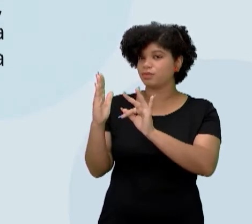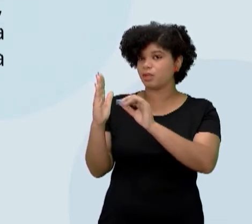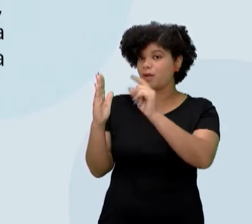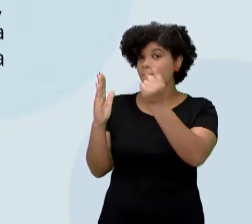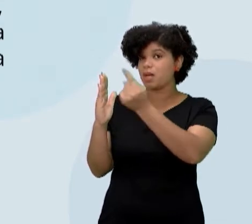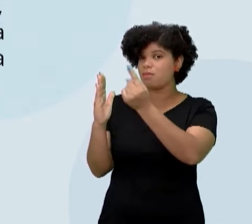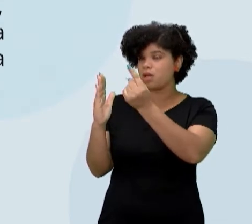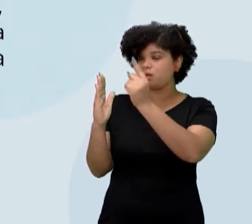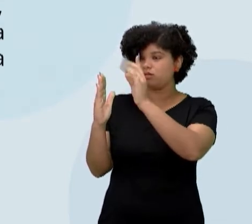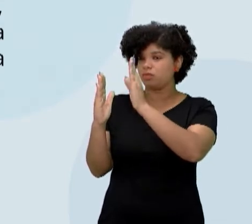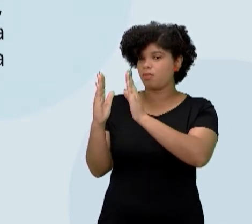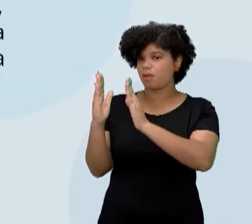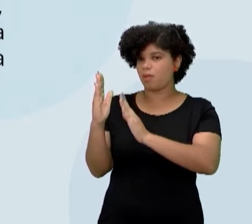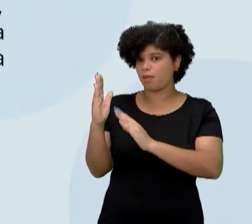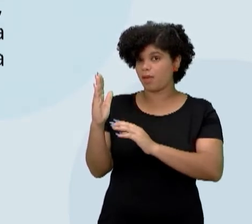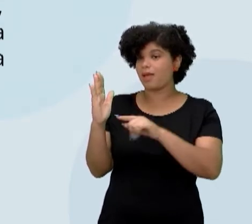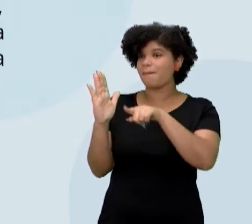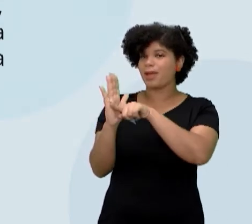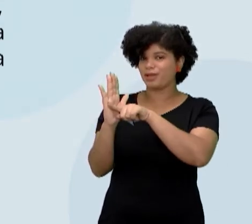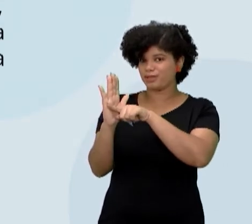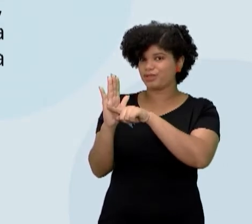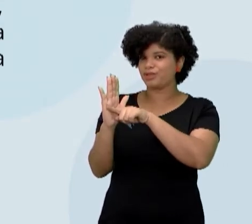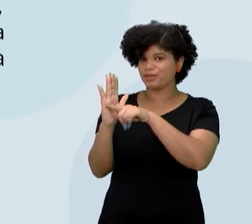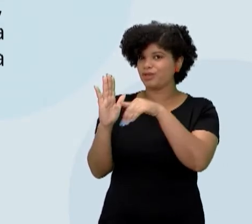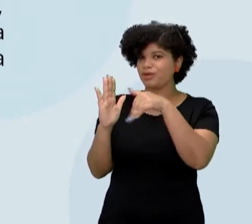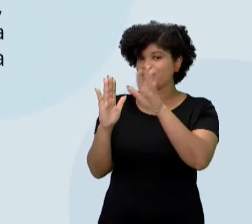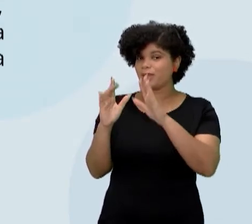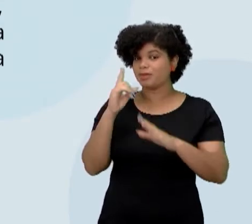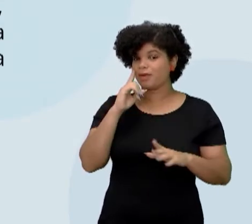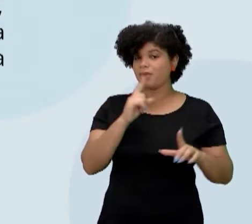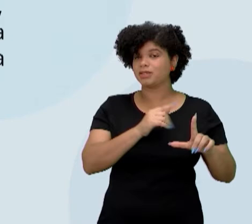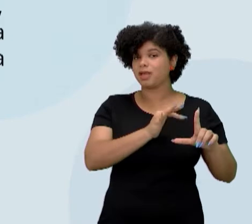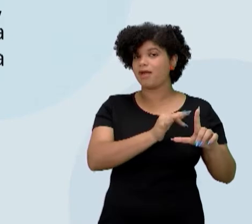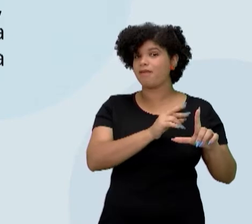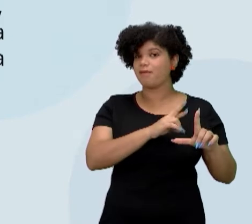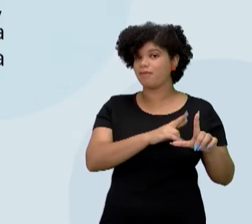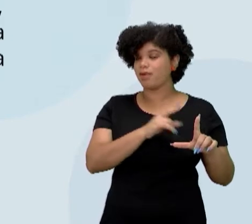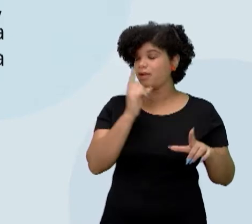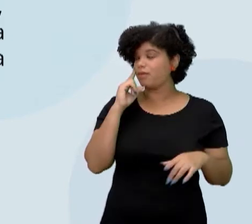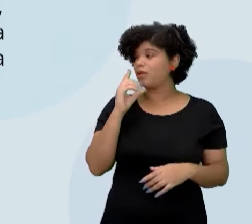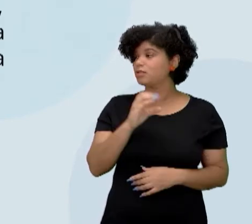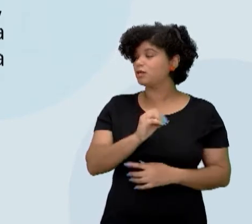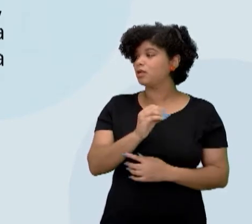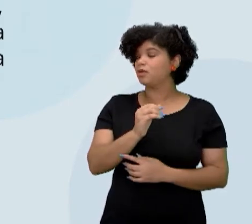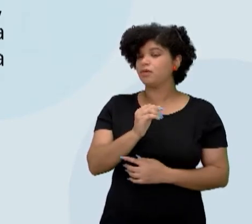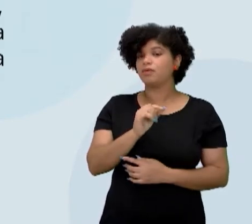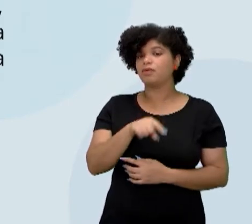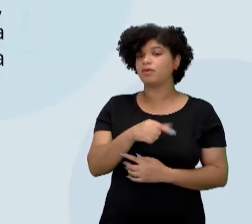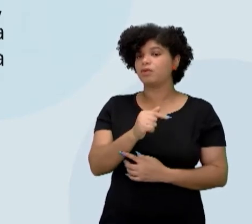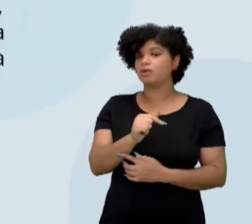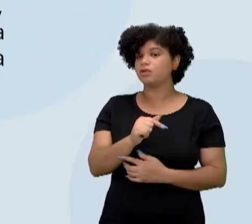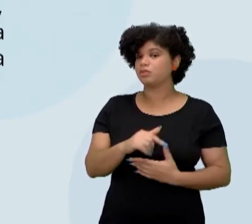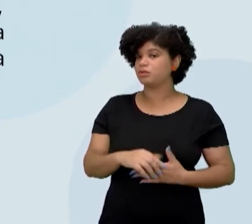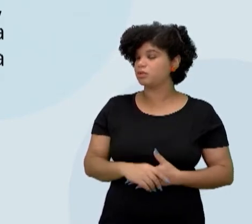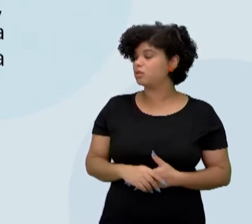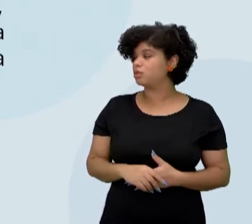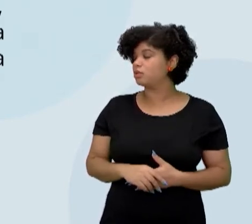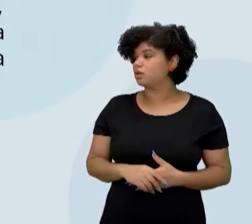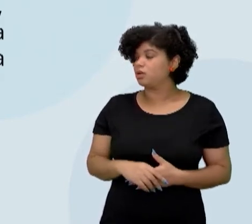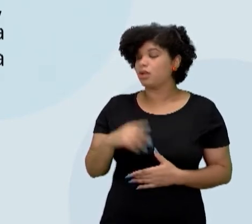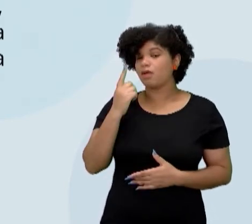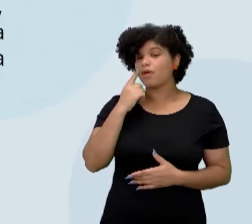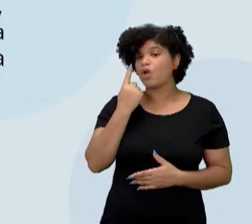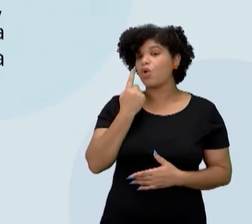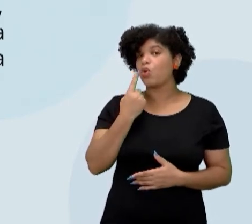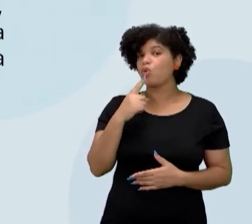no primeiro grupo, ele apresenta a menor eletronegatividade, que é 0,7. Então, ali, o último elemento